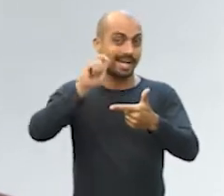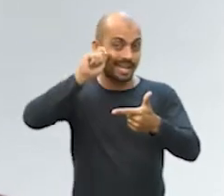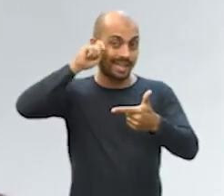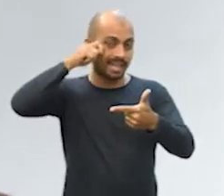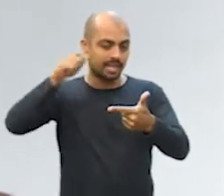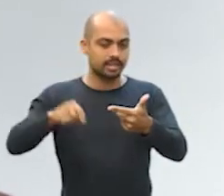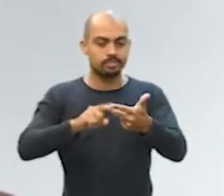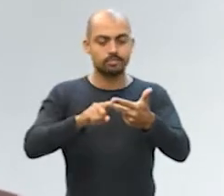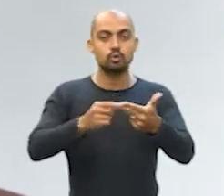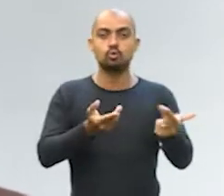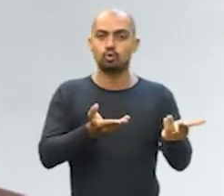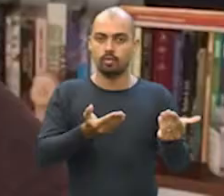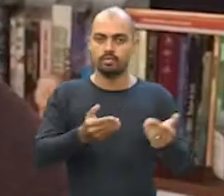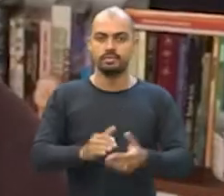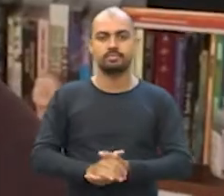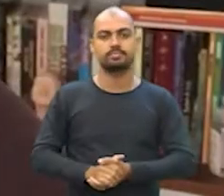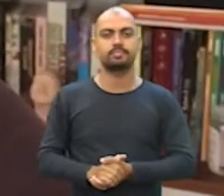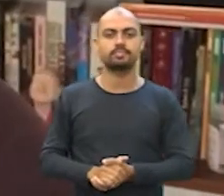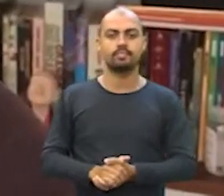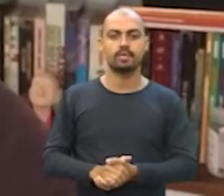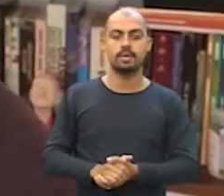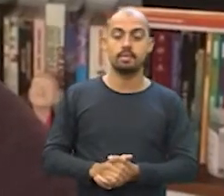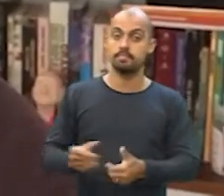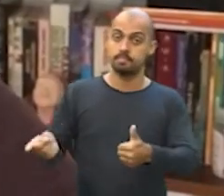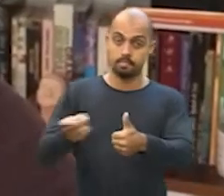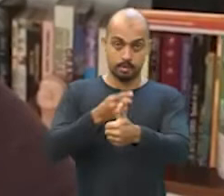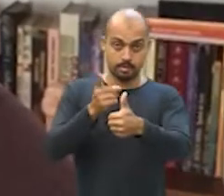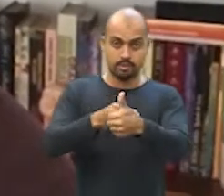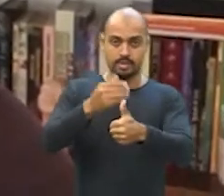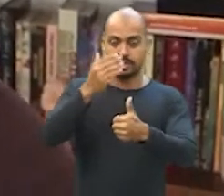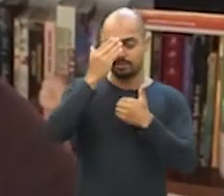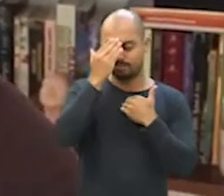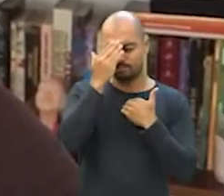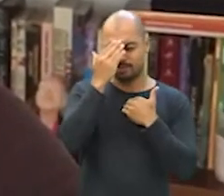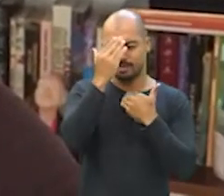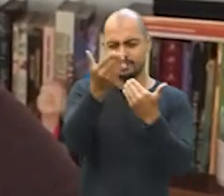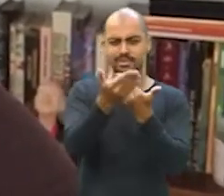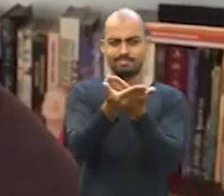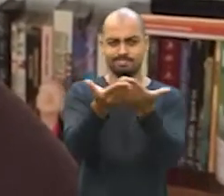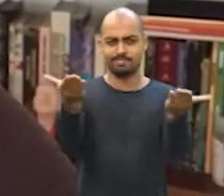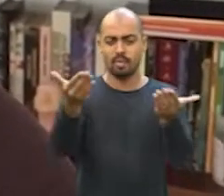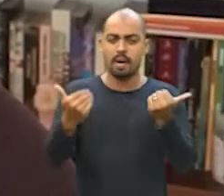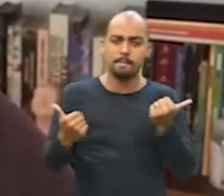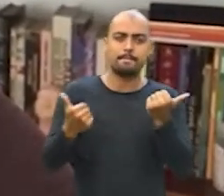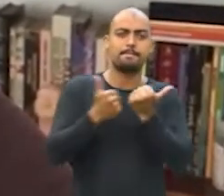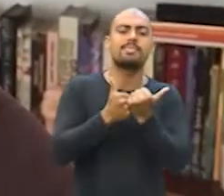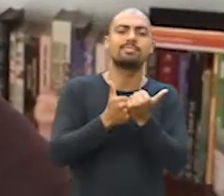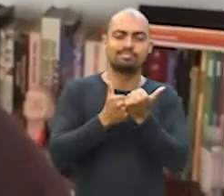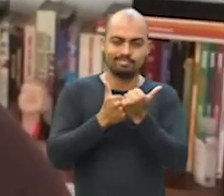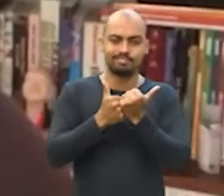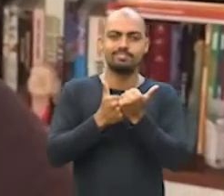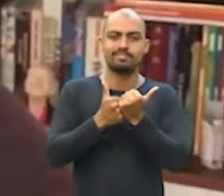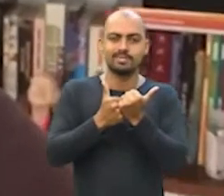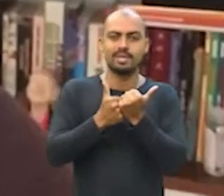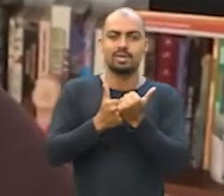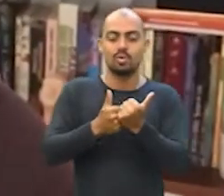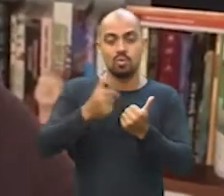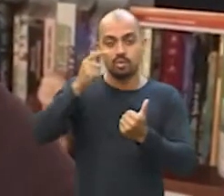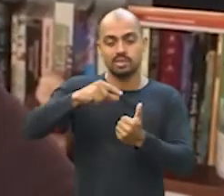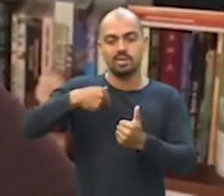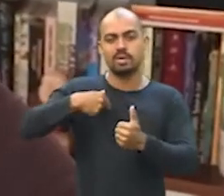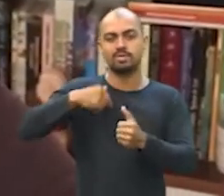negras, da nossa juventude. Em primeiro lugar, eu quero agradecer o apoio de todas, de todos, que